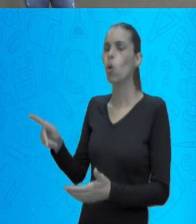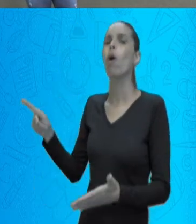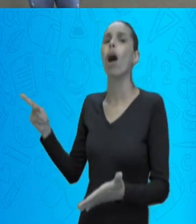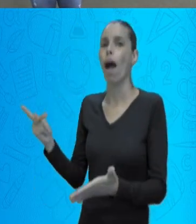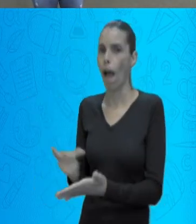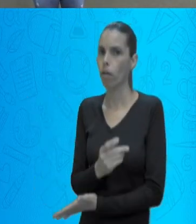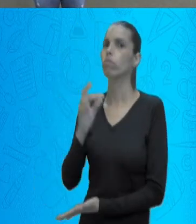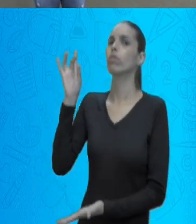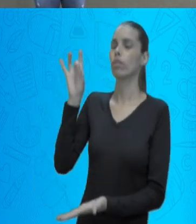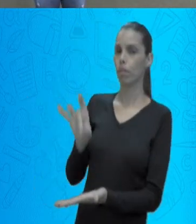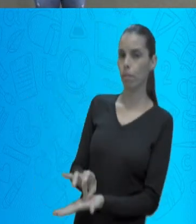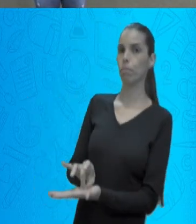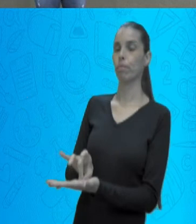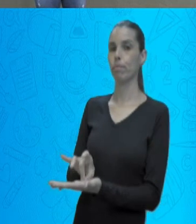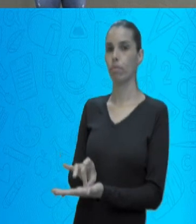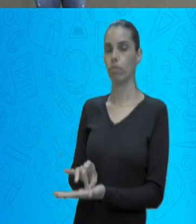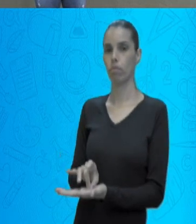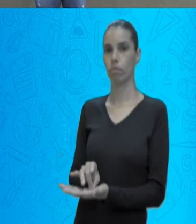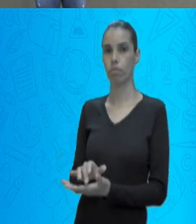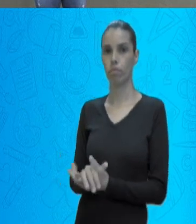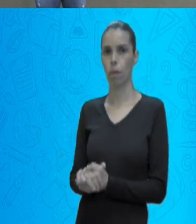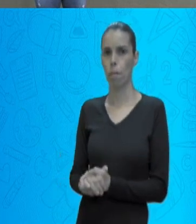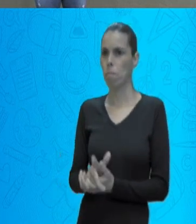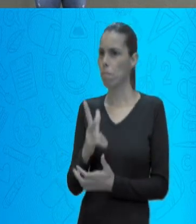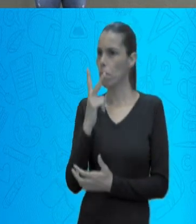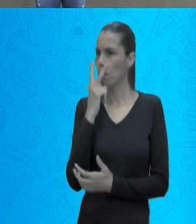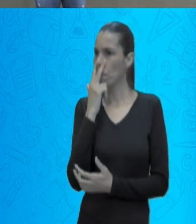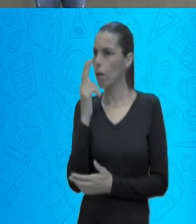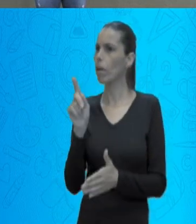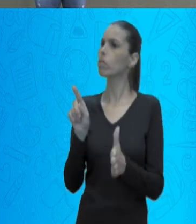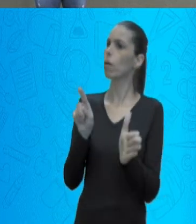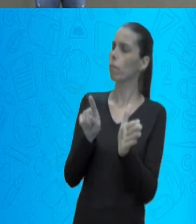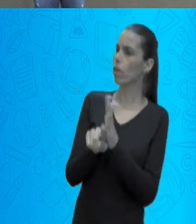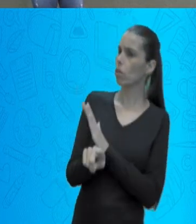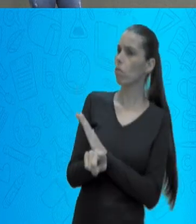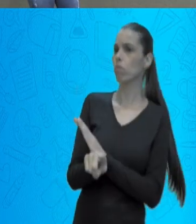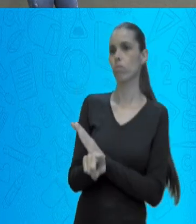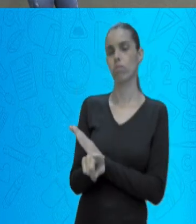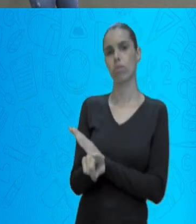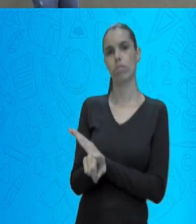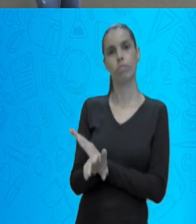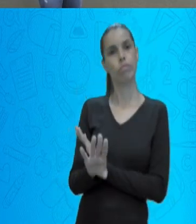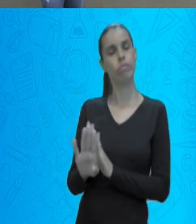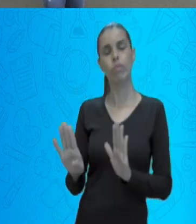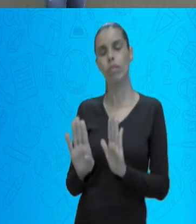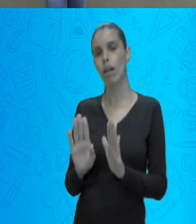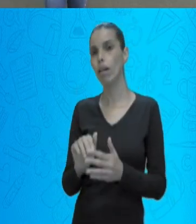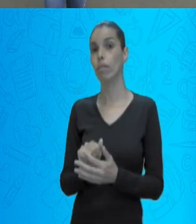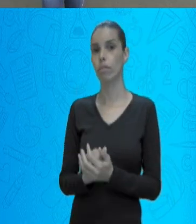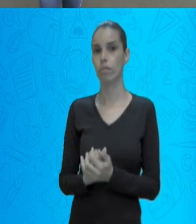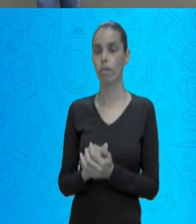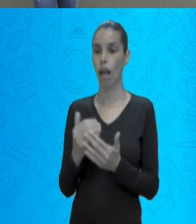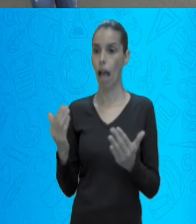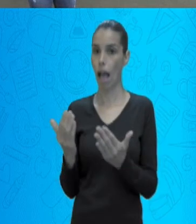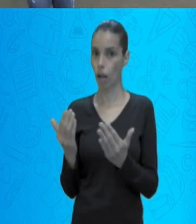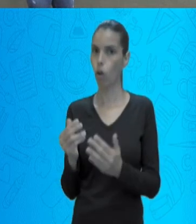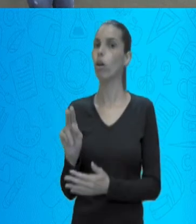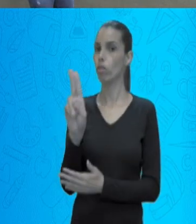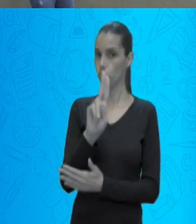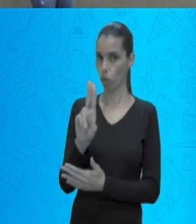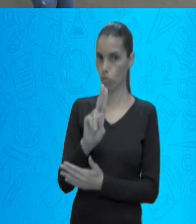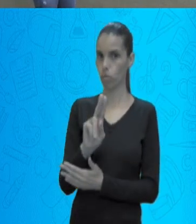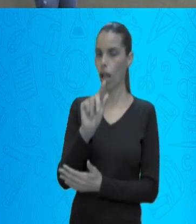mesmo. Isso quis dizer alguma pergunta, alguma coisa? Não. Agora com o ponto de